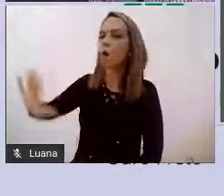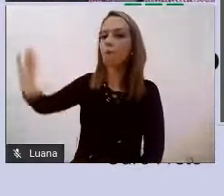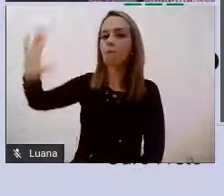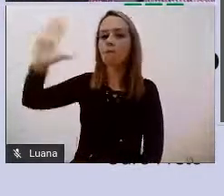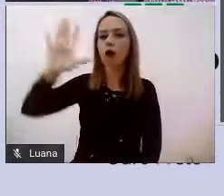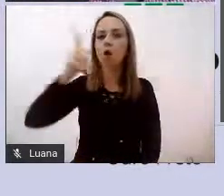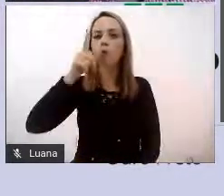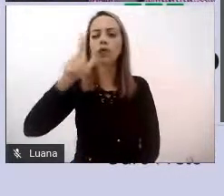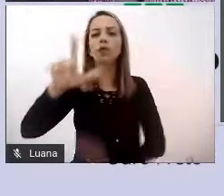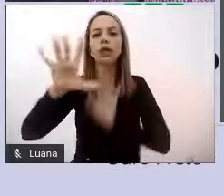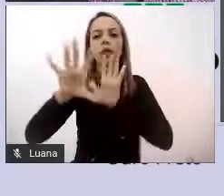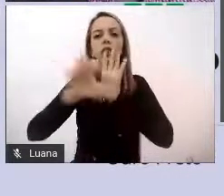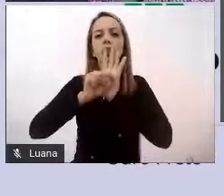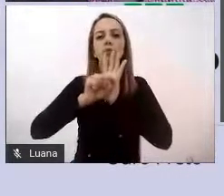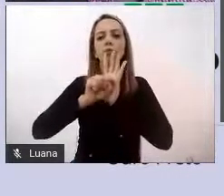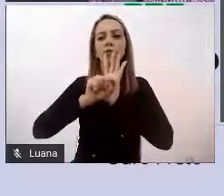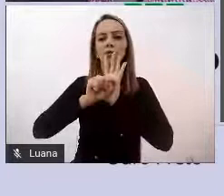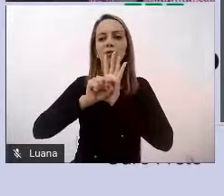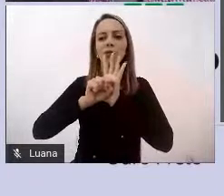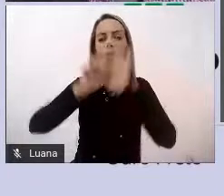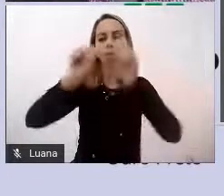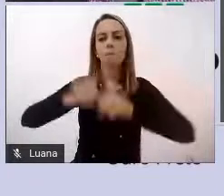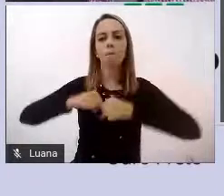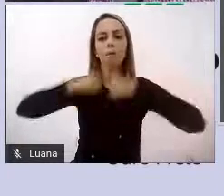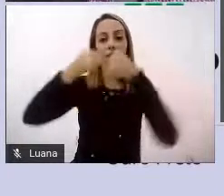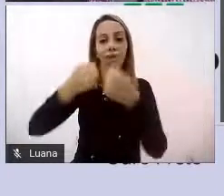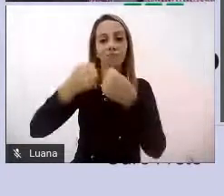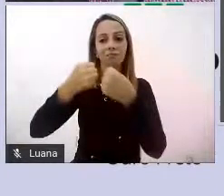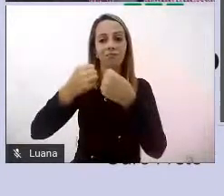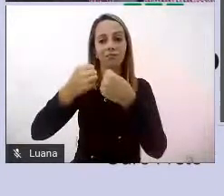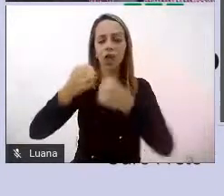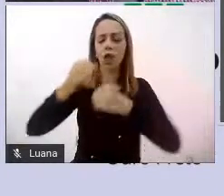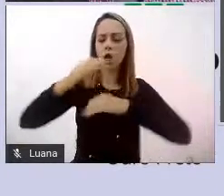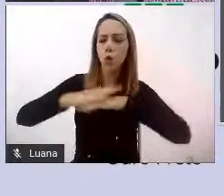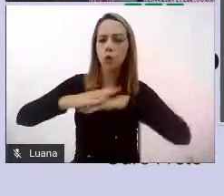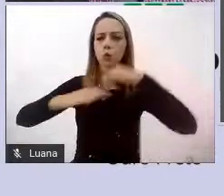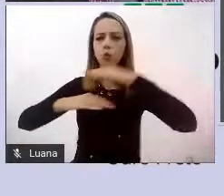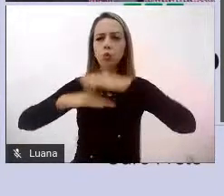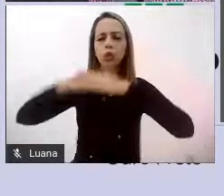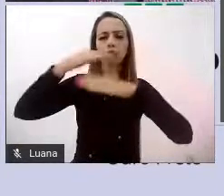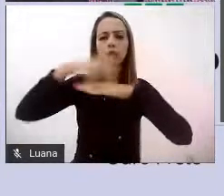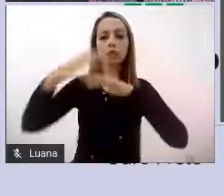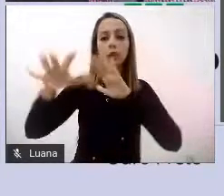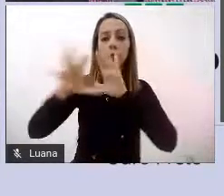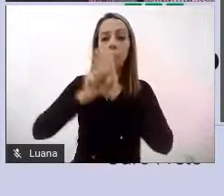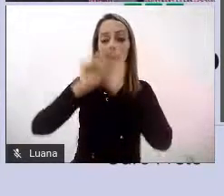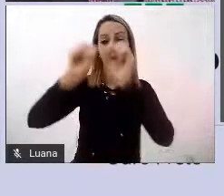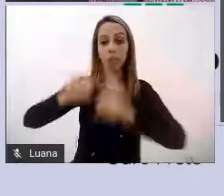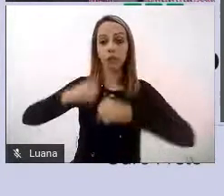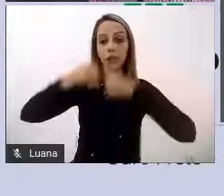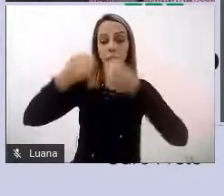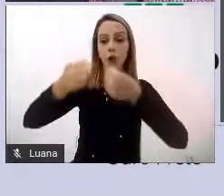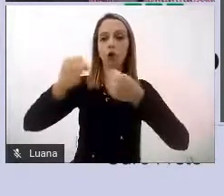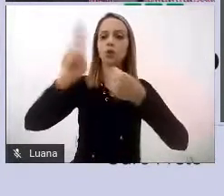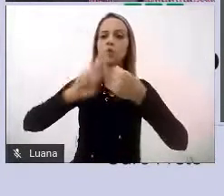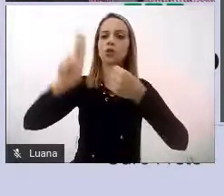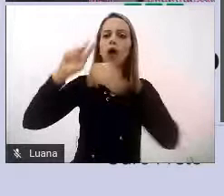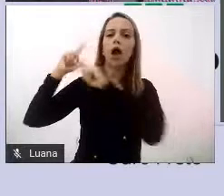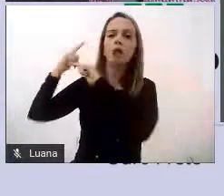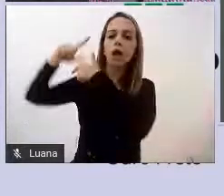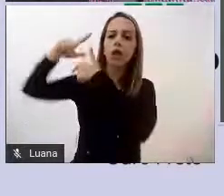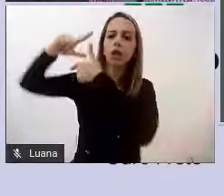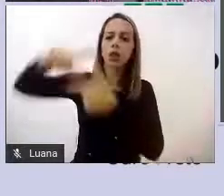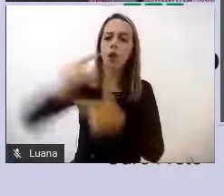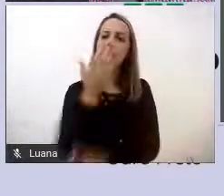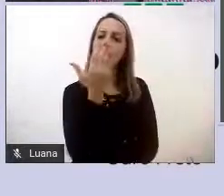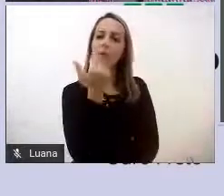do poder. E nessa construção simbólica do poder, ele vai utilizar muitas vezes as tradições alimentares, a forma de